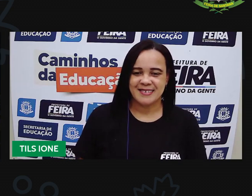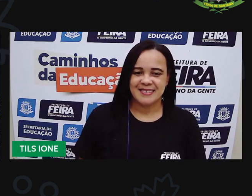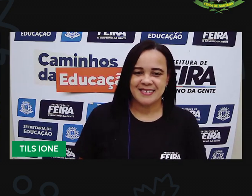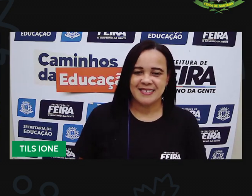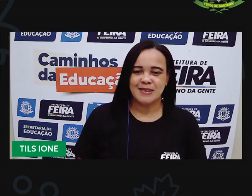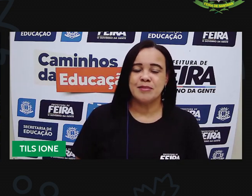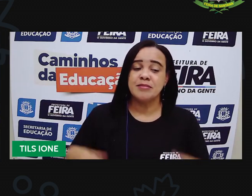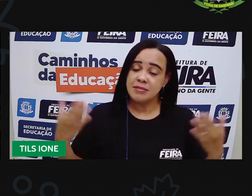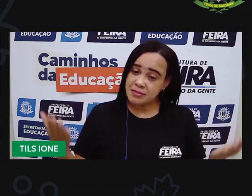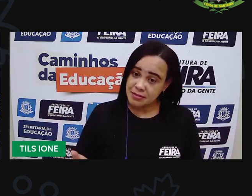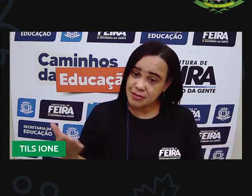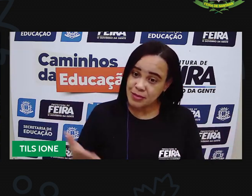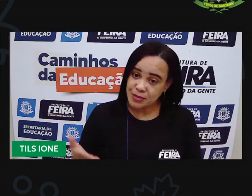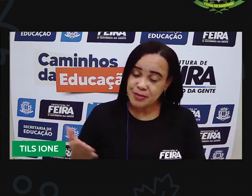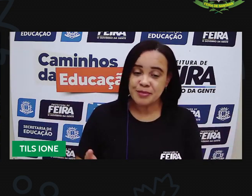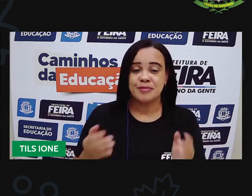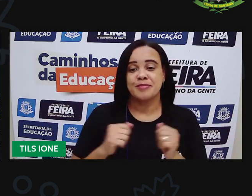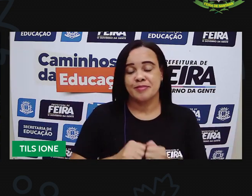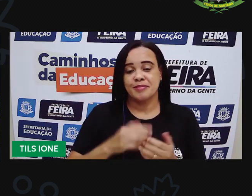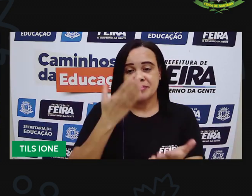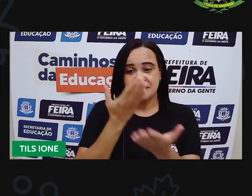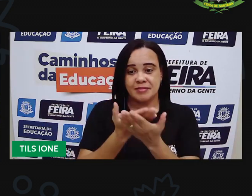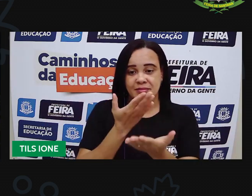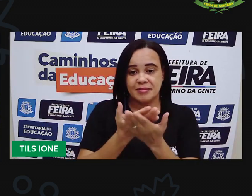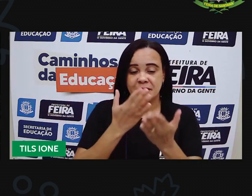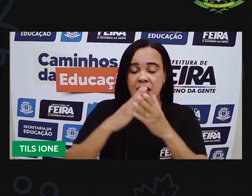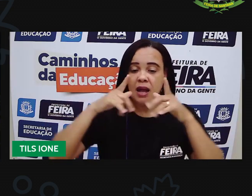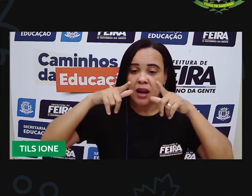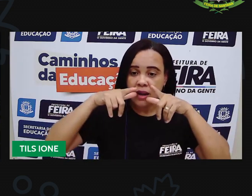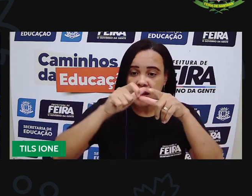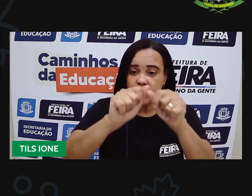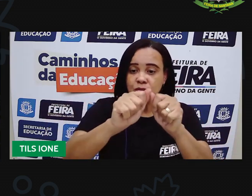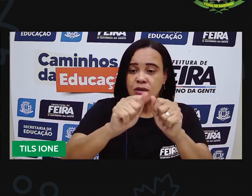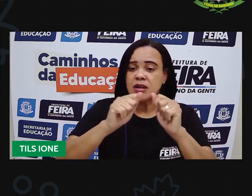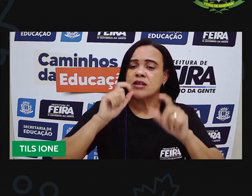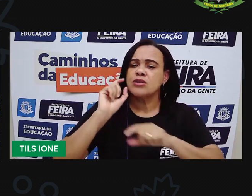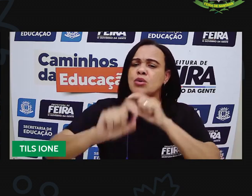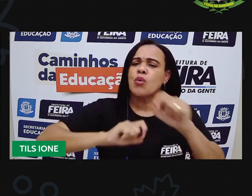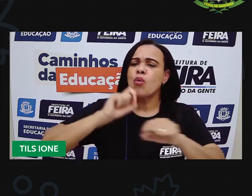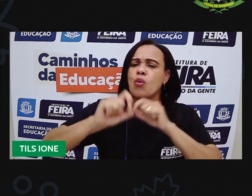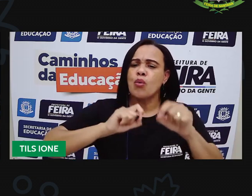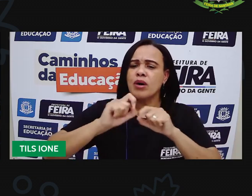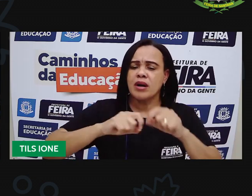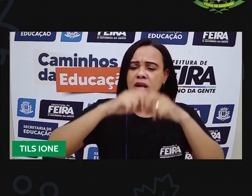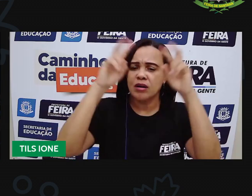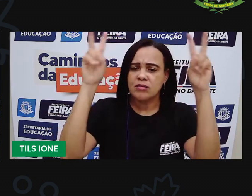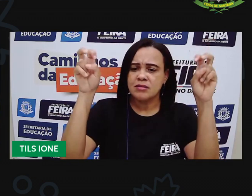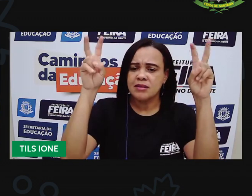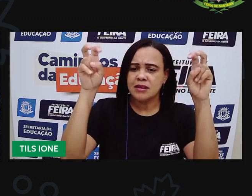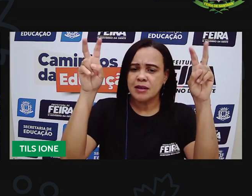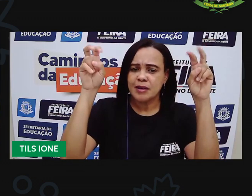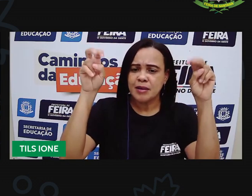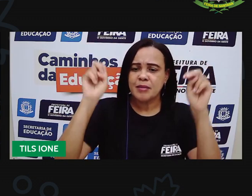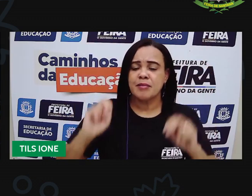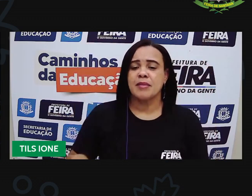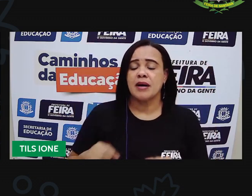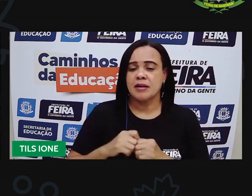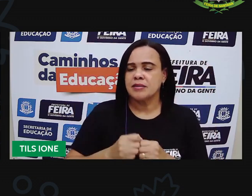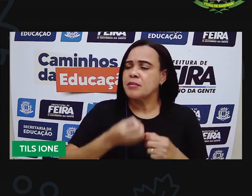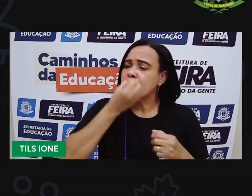Então, hoje, criançada, na aula de linguagens, a gente vai falar sobre o tema Tudo Bem Ser